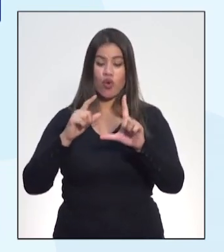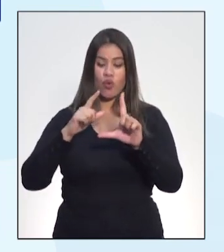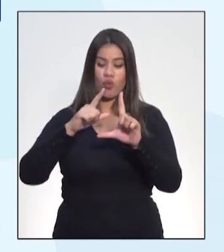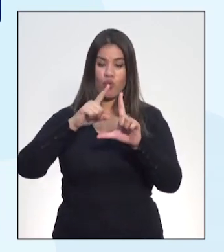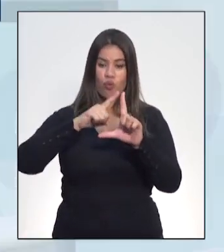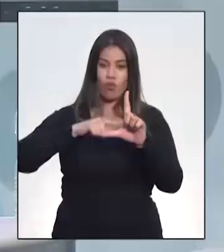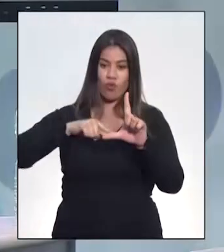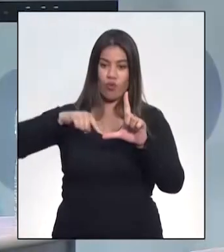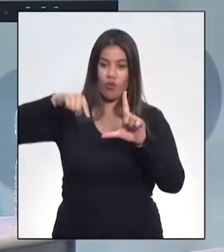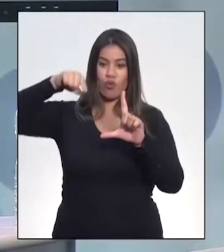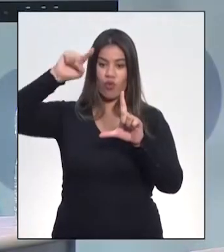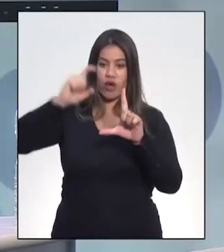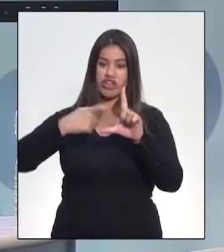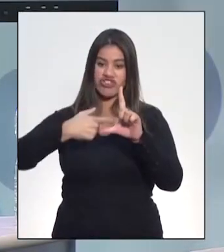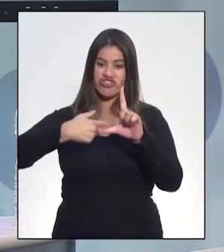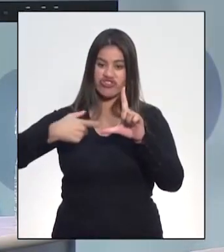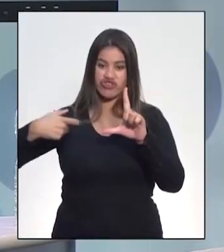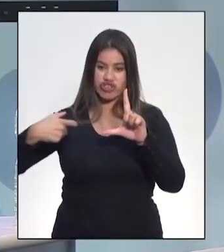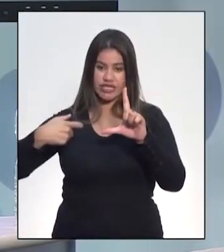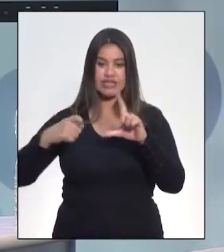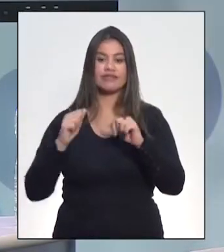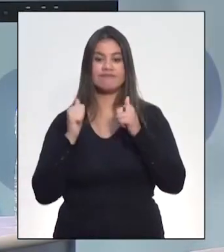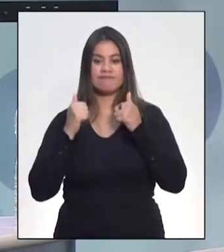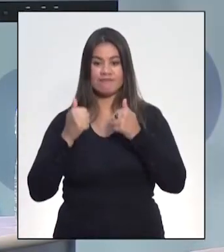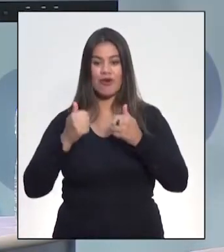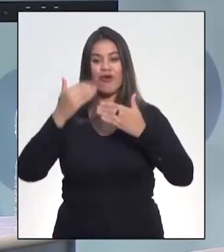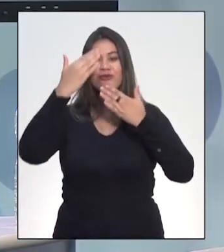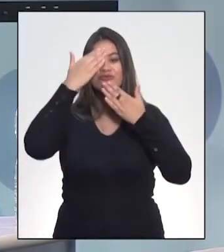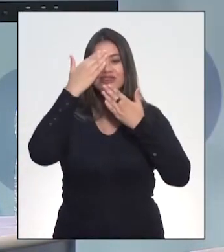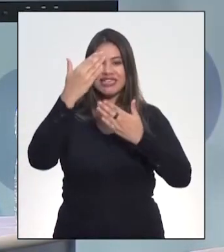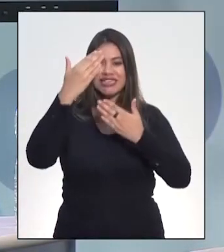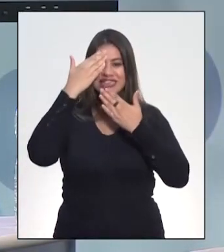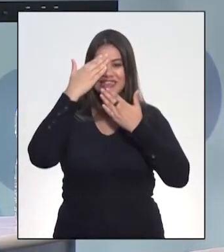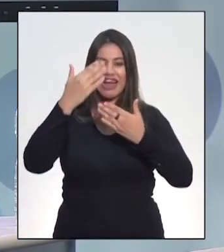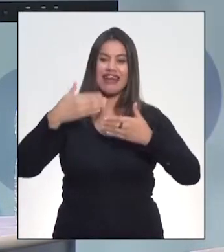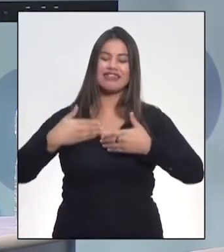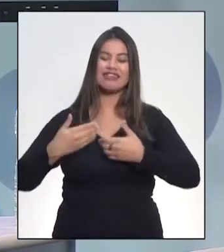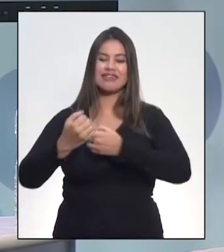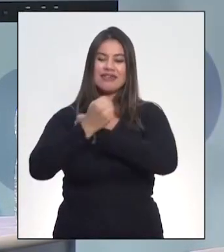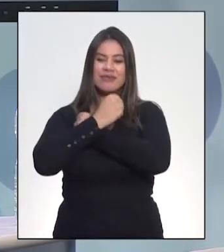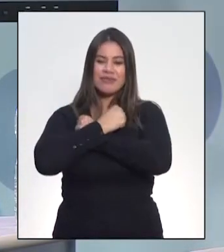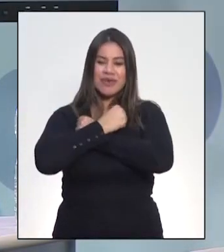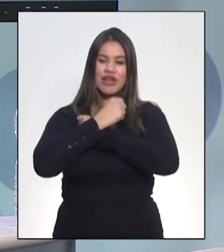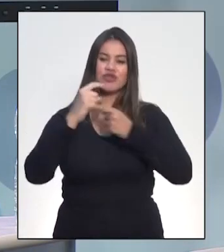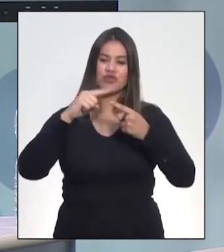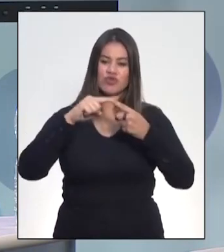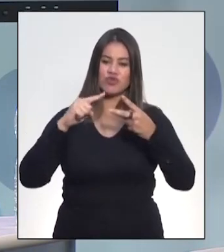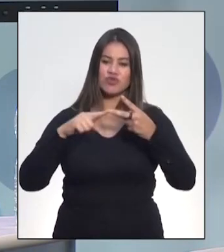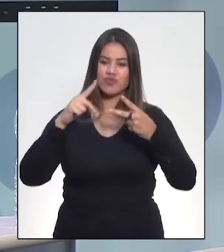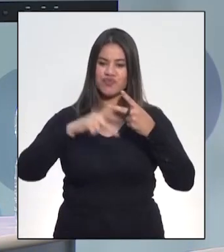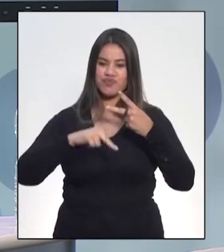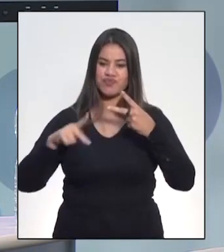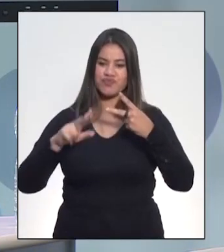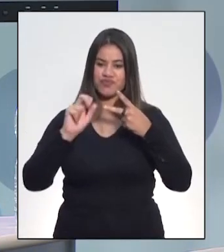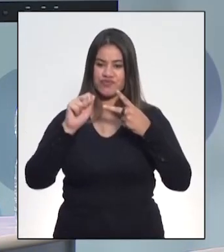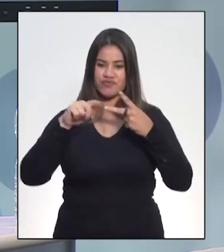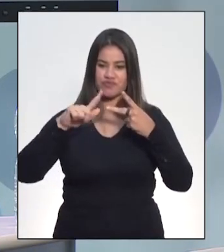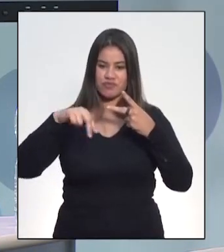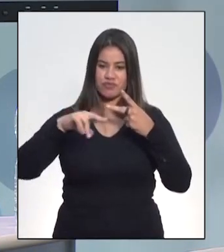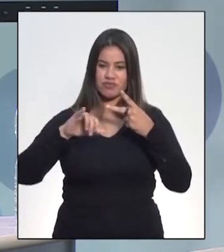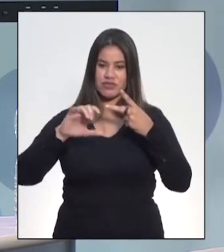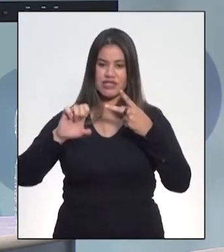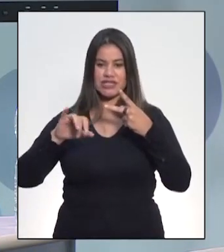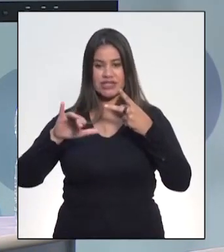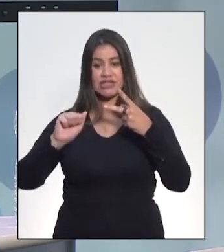X, ok? Bom, muito bom. Quero agradecer e quero mandar um abraço para duas professoras, a professora Valnice e a professora